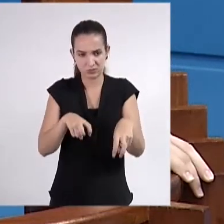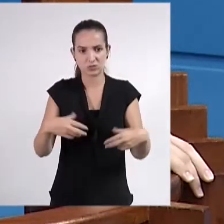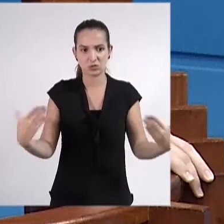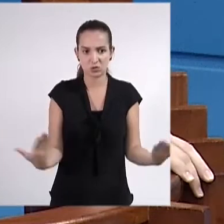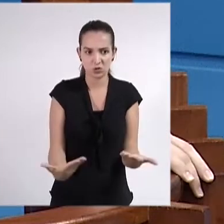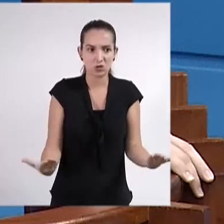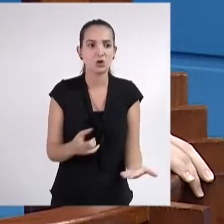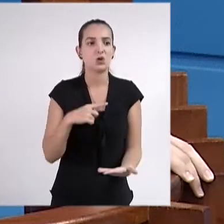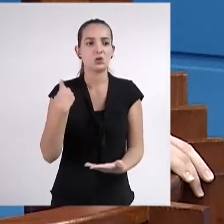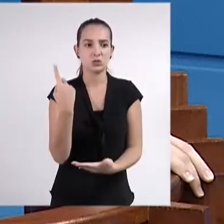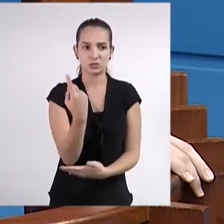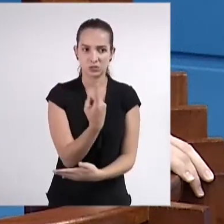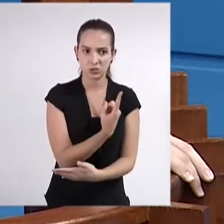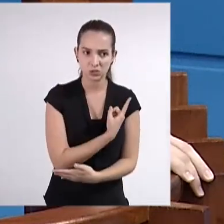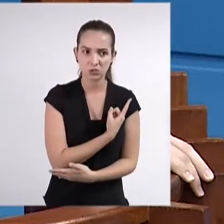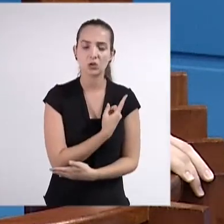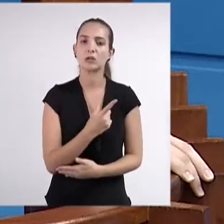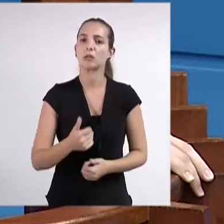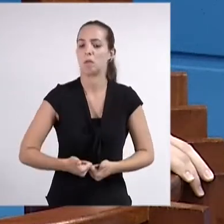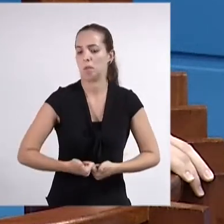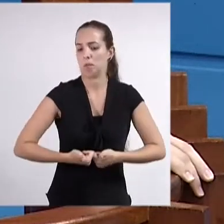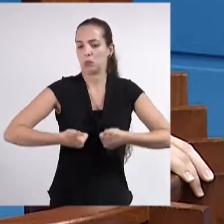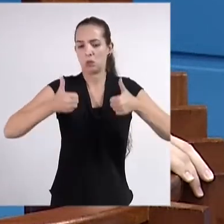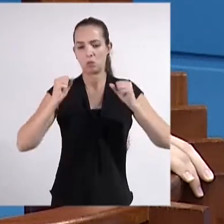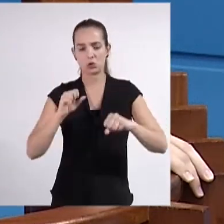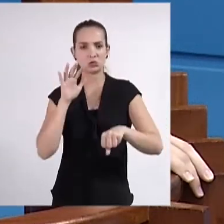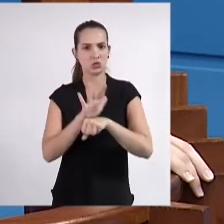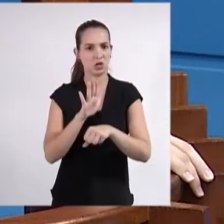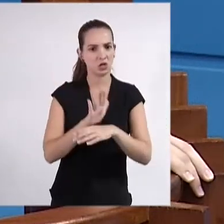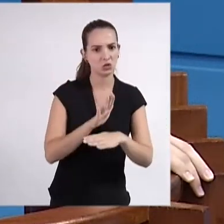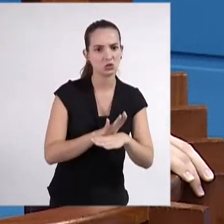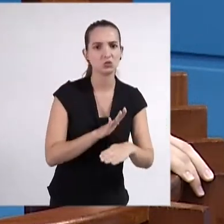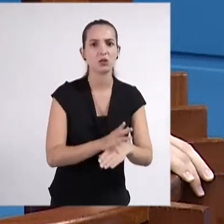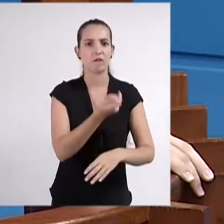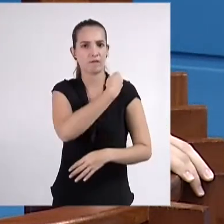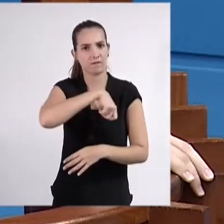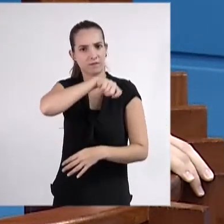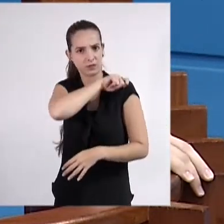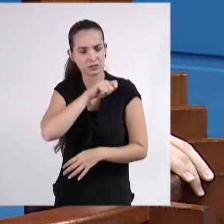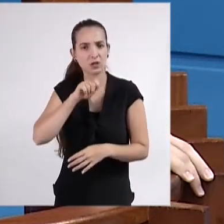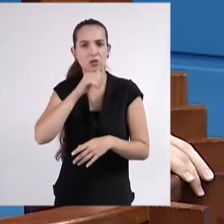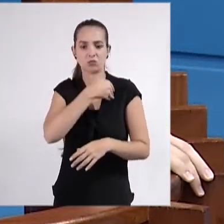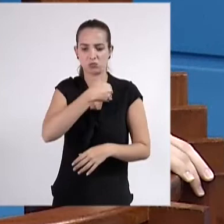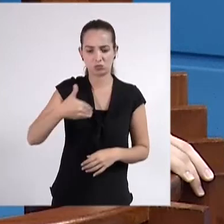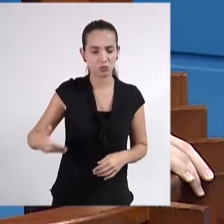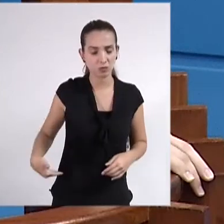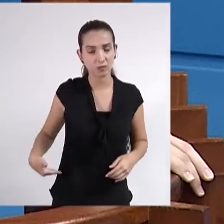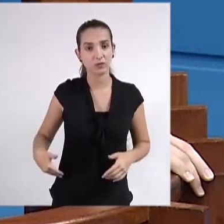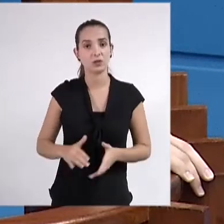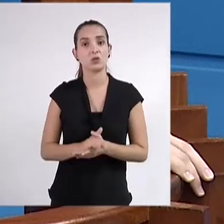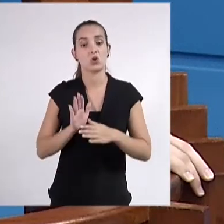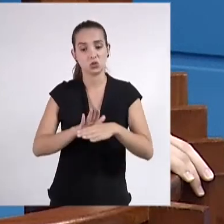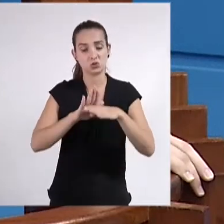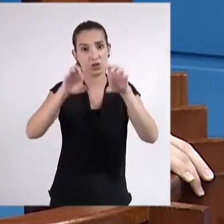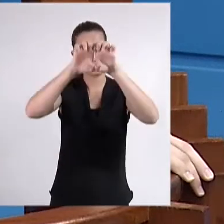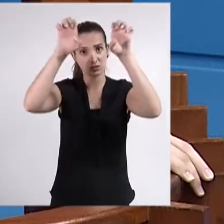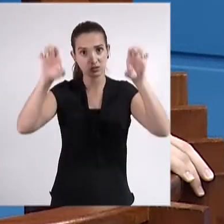que é importante contribuir com a saúde fiscal do Estado para garantir condições de investimento na infraestrutura.